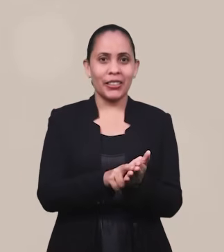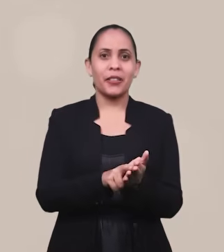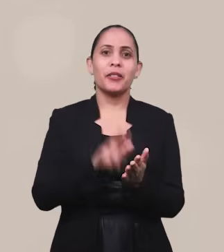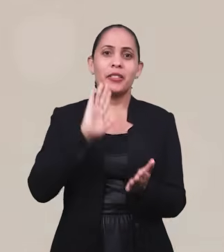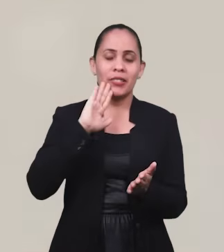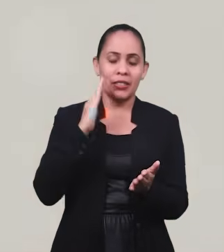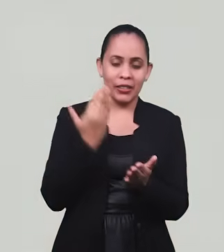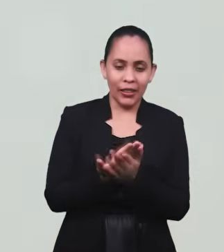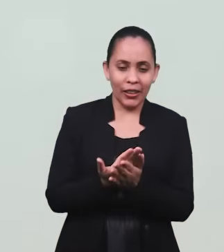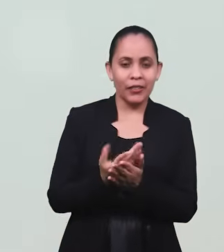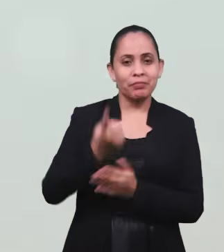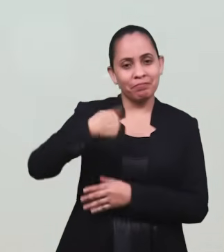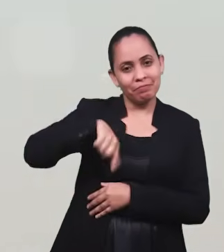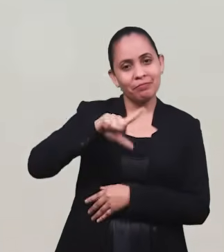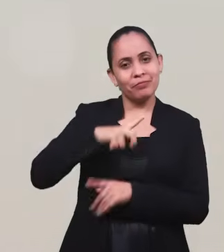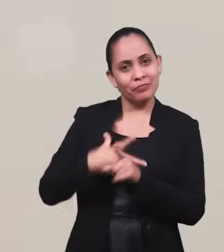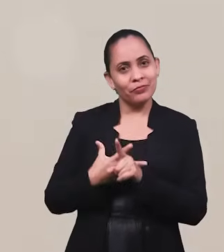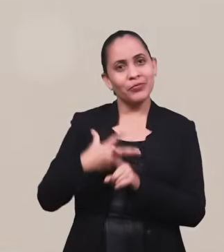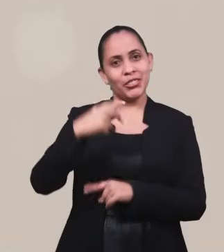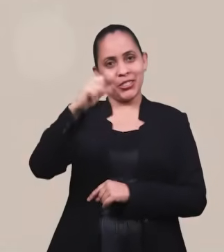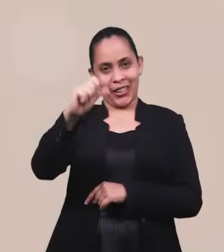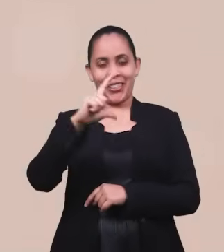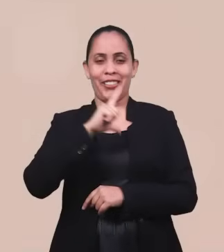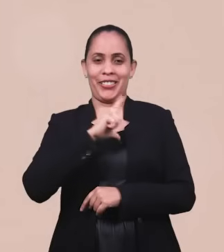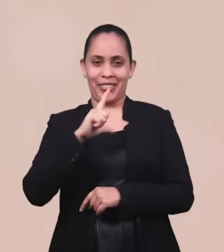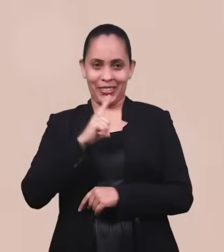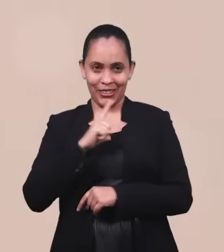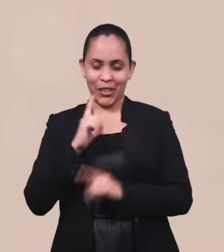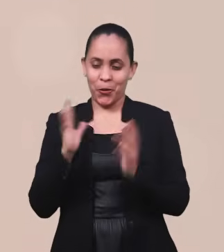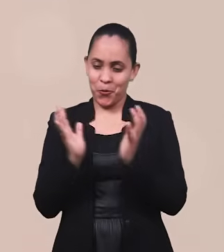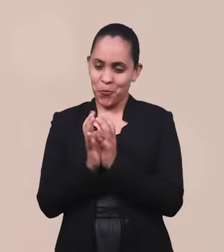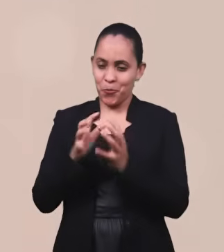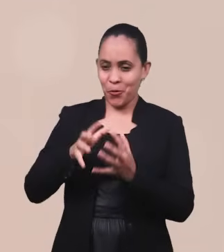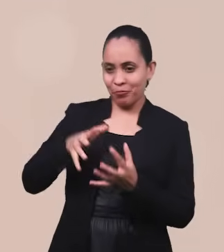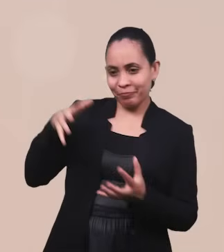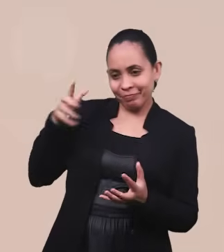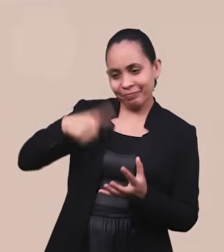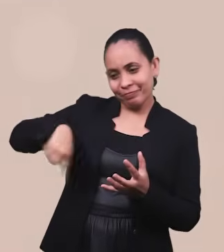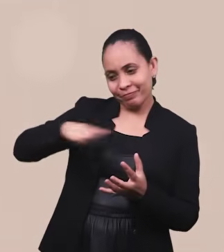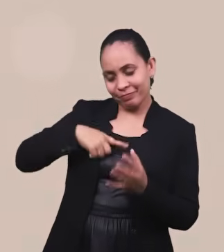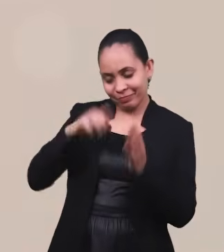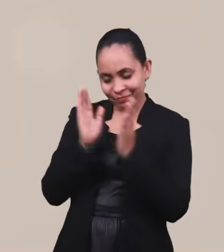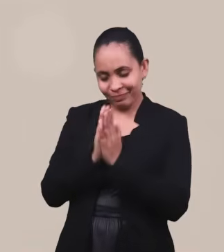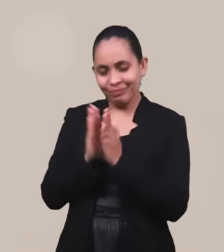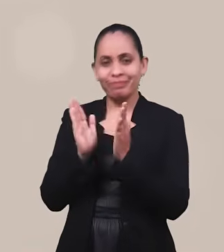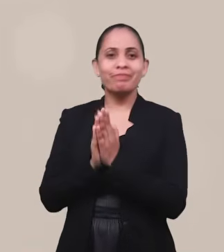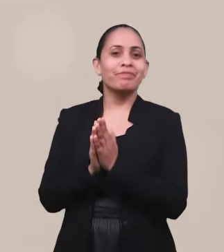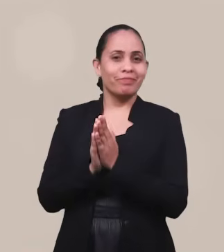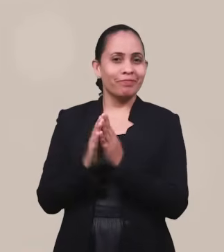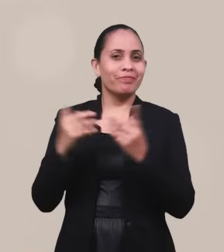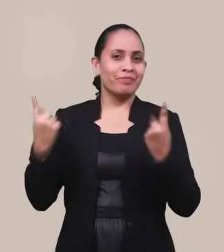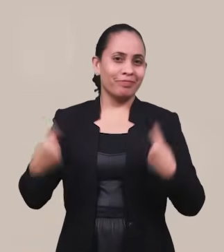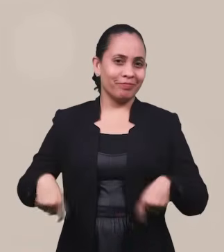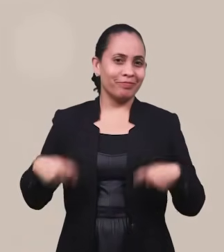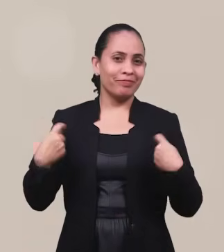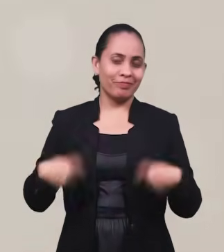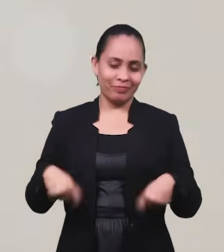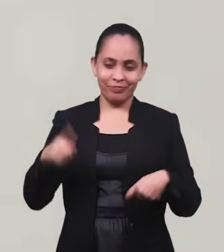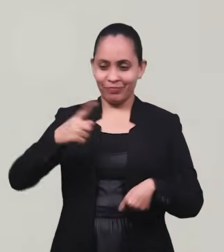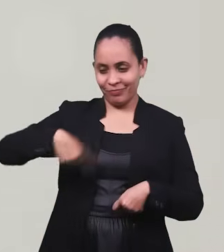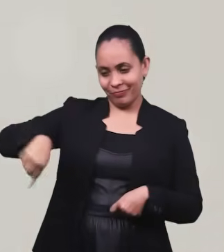crendo recebereis. Essa é a experiência dos nossos irmãos que oram, os nossos irmãos idosos. Tem uma necessidade na